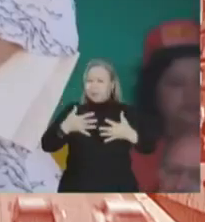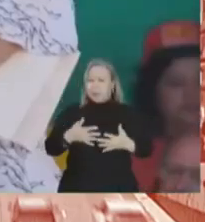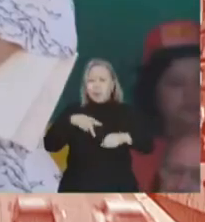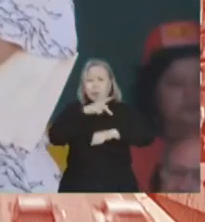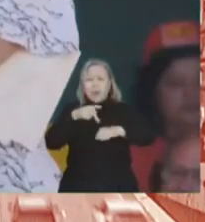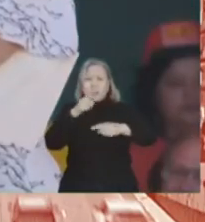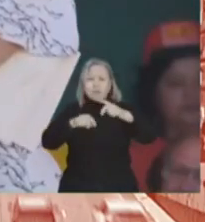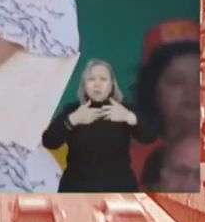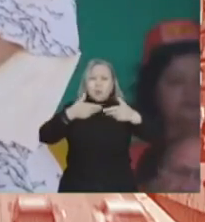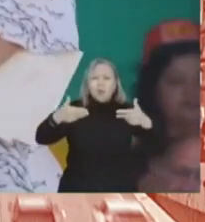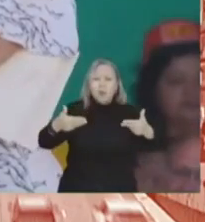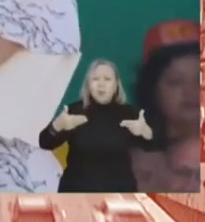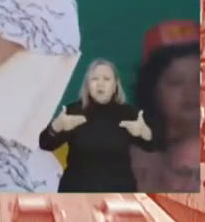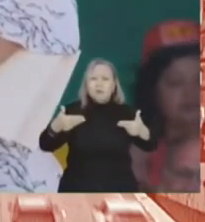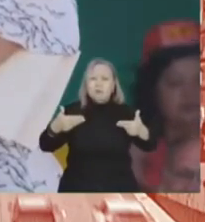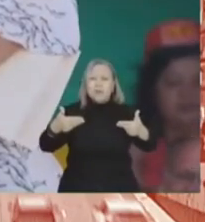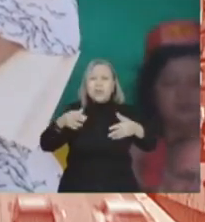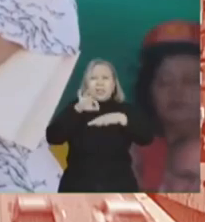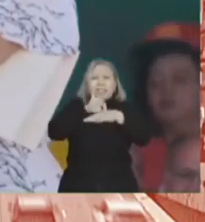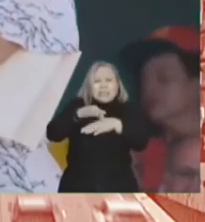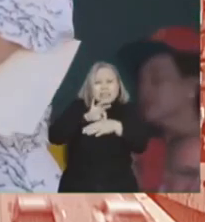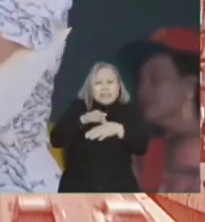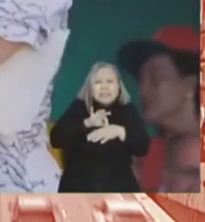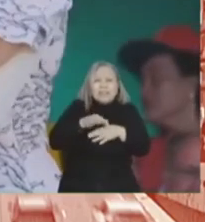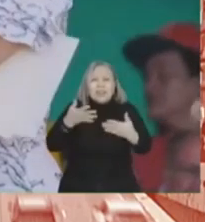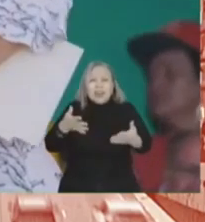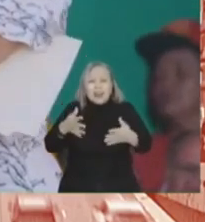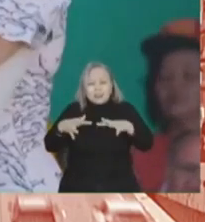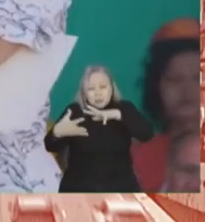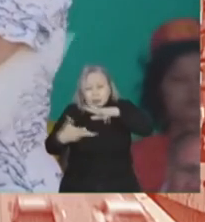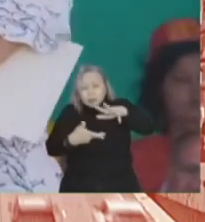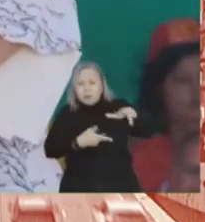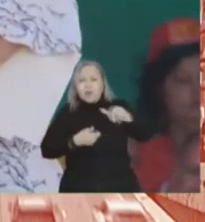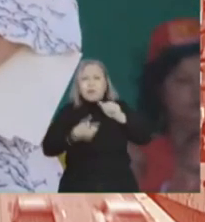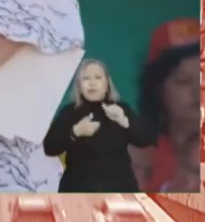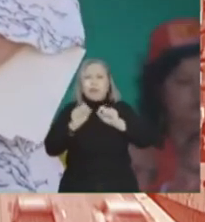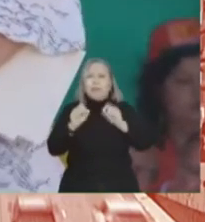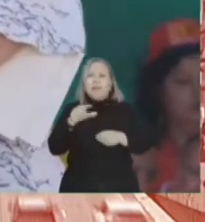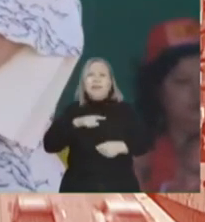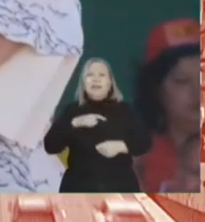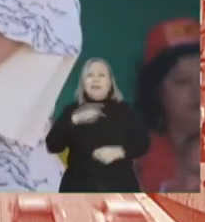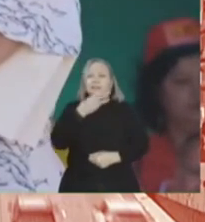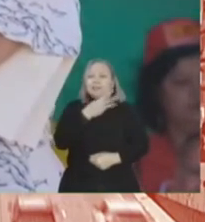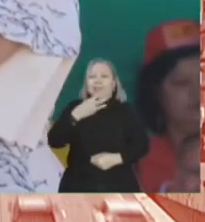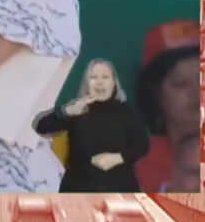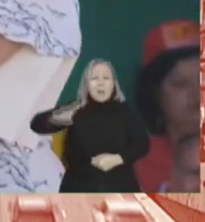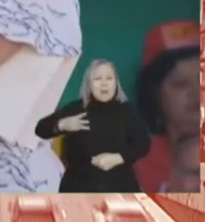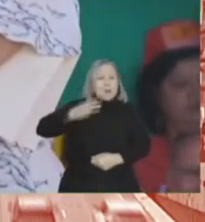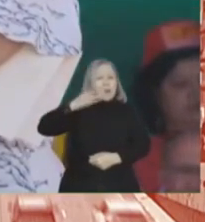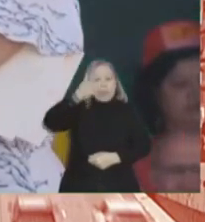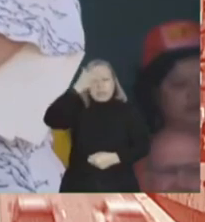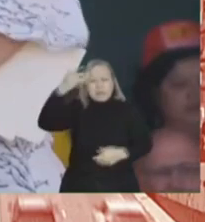vai evitar, inclusive, com o Ciro. O PT conta com a possibilidade do primeiro turno, mais do que isso, o Rudá chamou atenção na